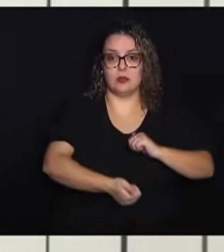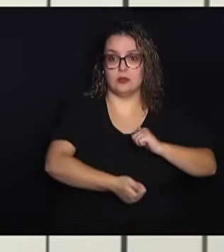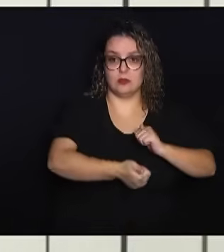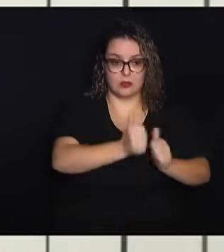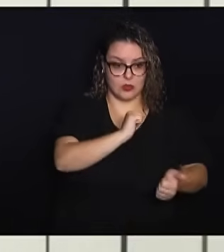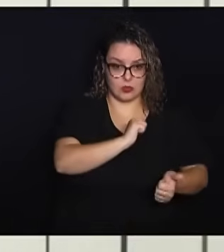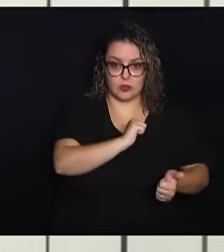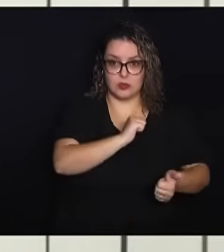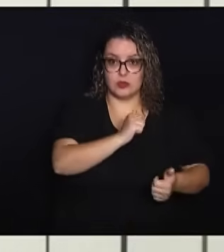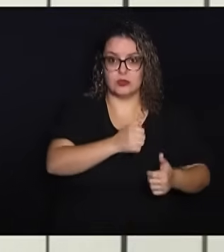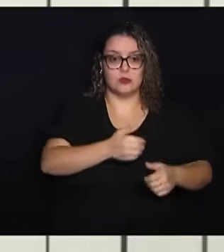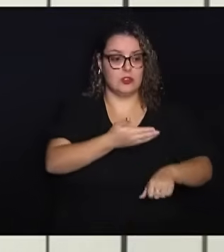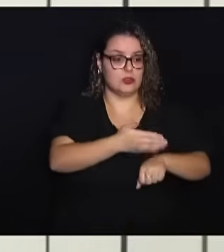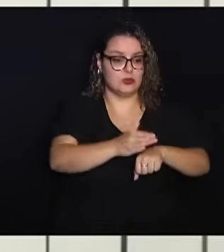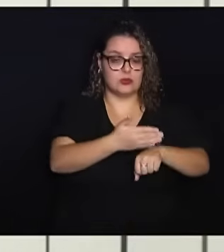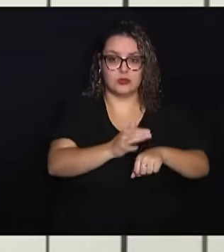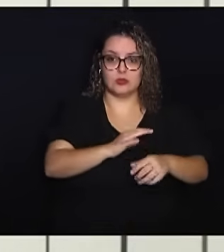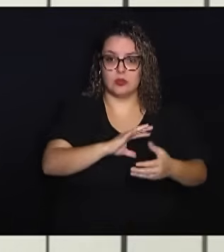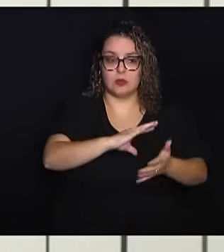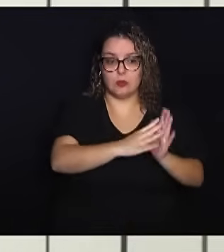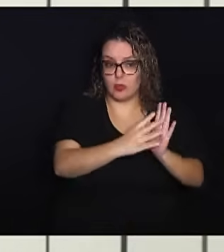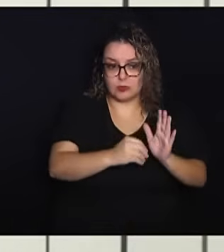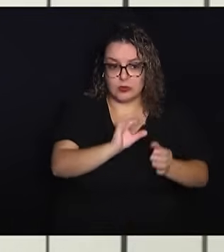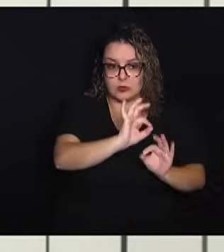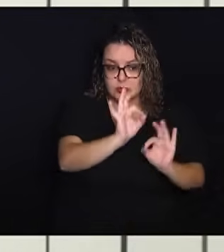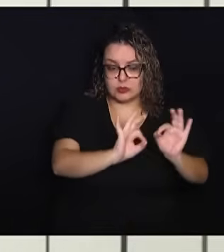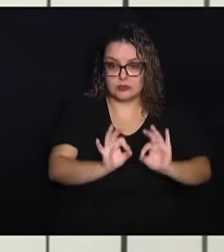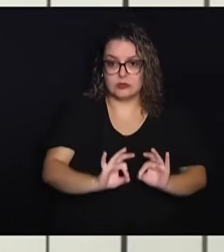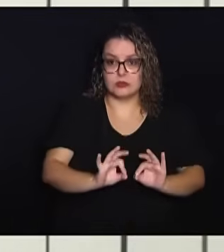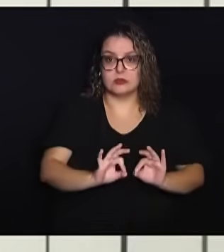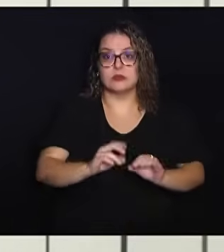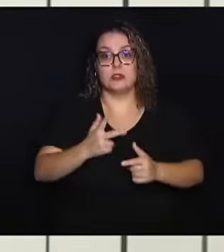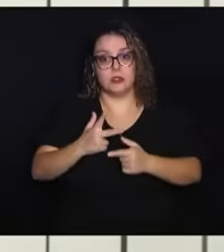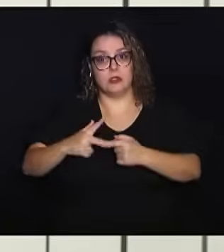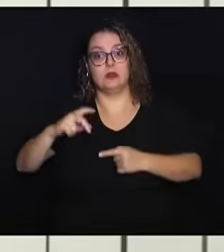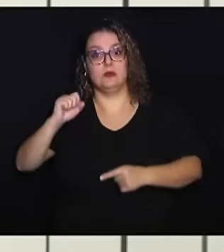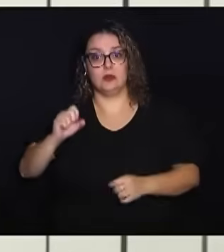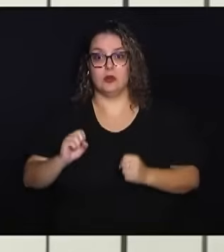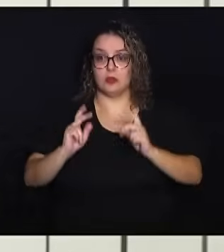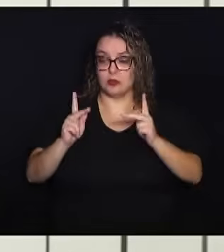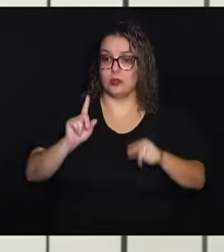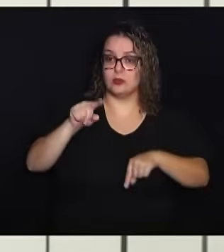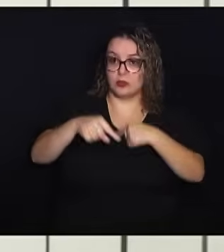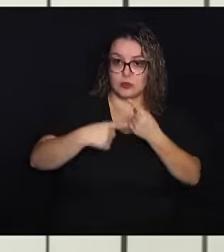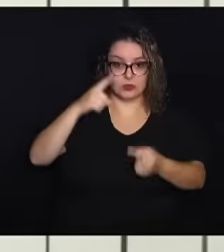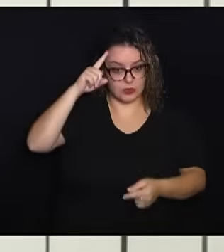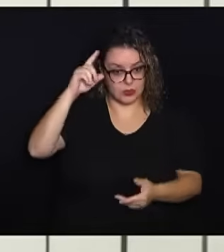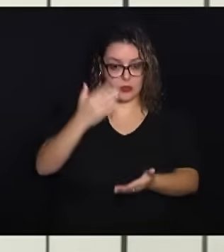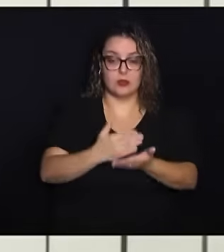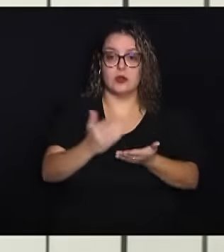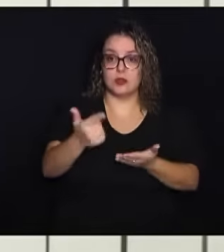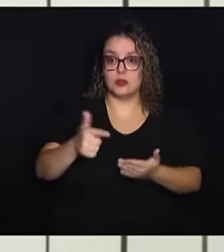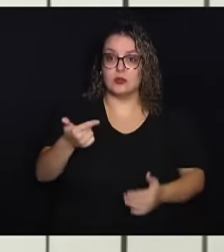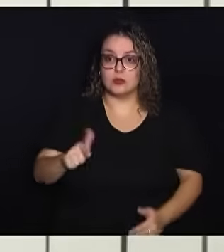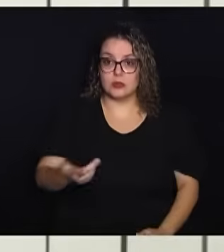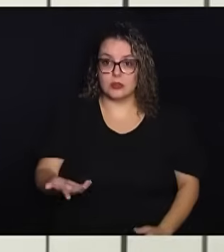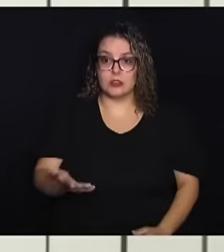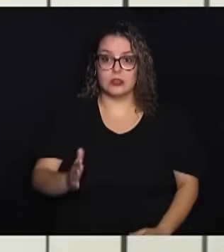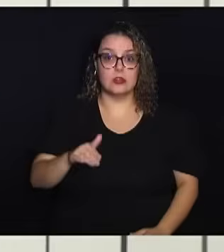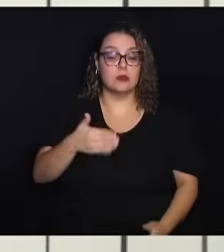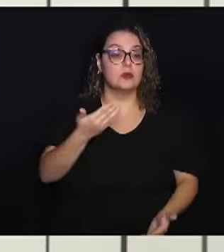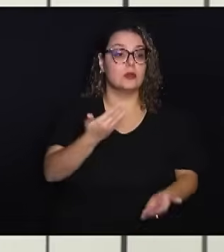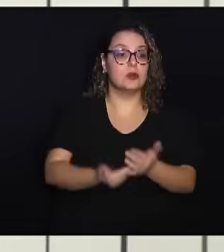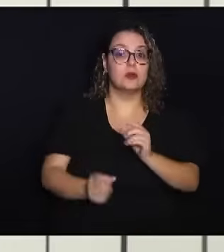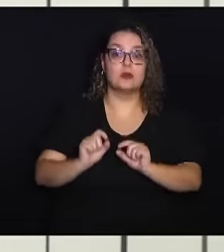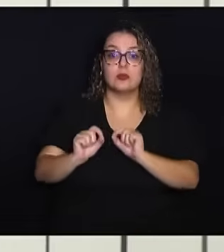né? Treinava, se moldava tudo para aquele jogo e aí ganhava, beleza, no outro dia recomeça e continua, mas aí quando perde, faz